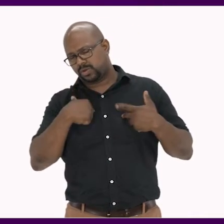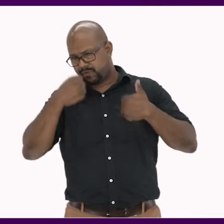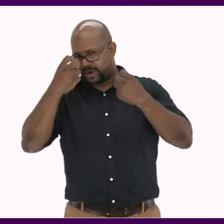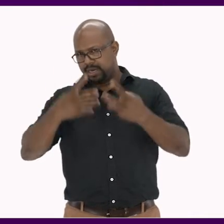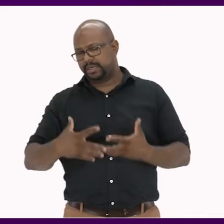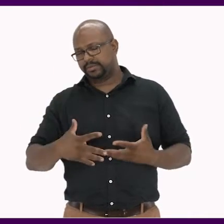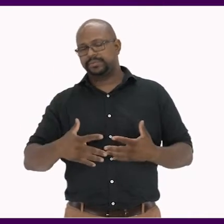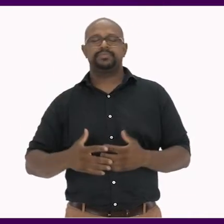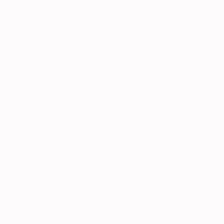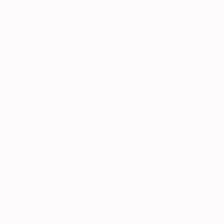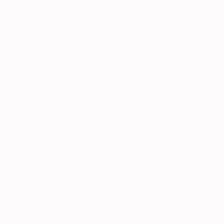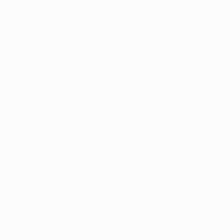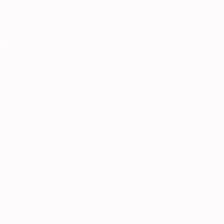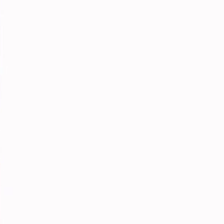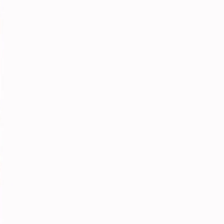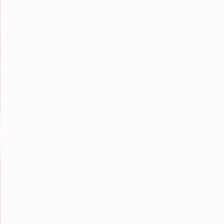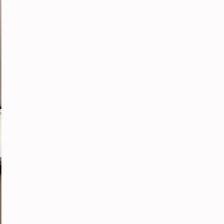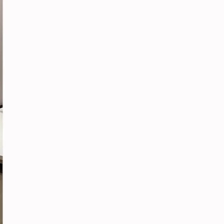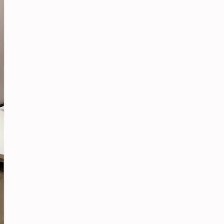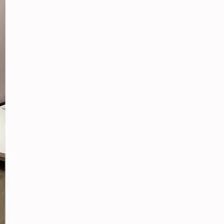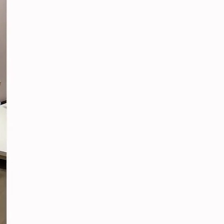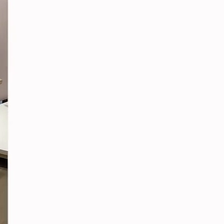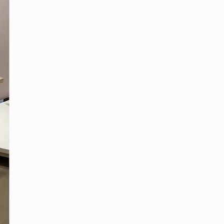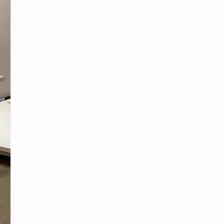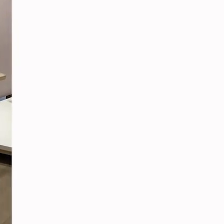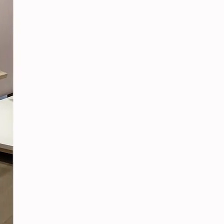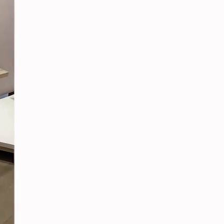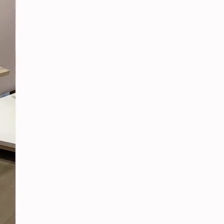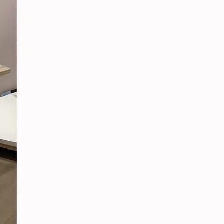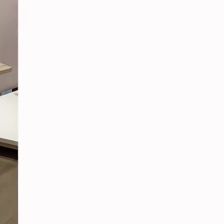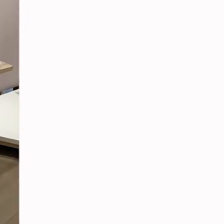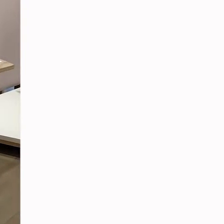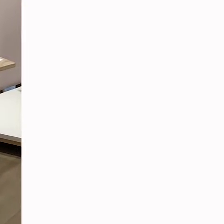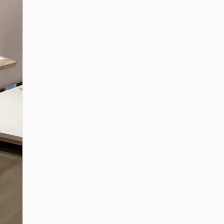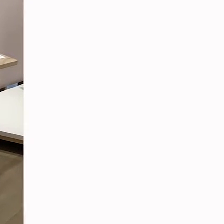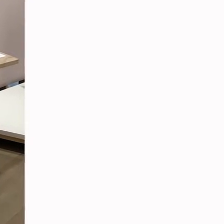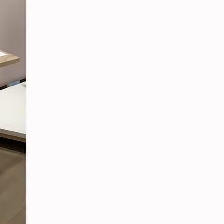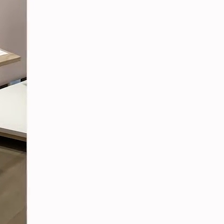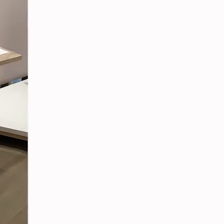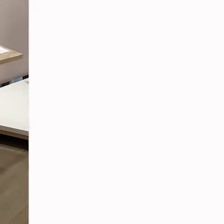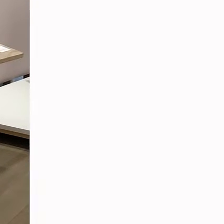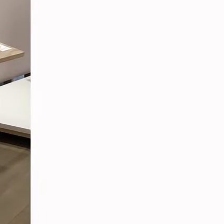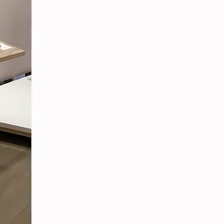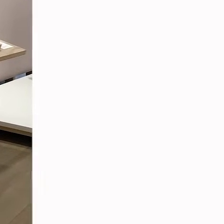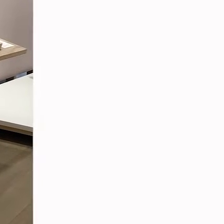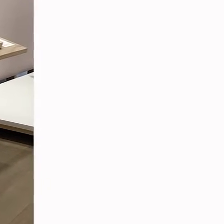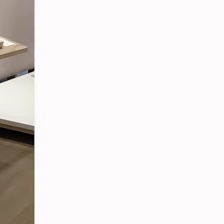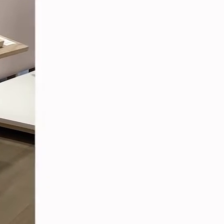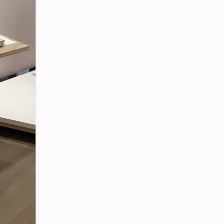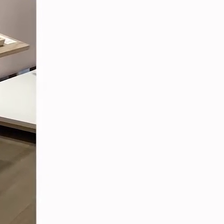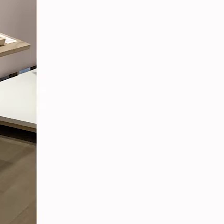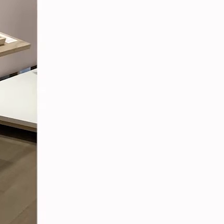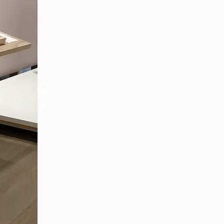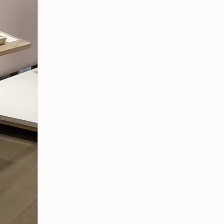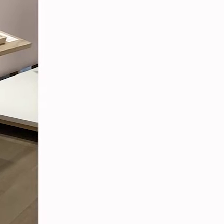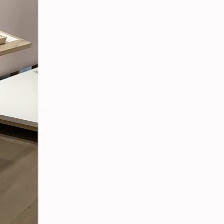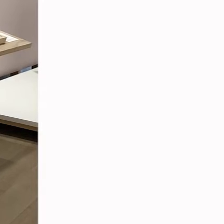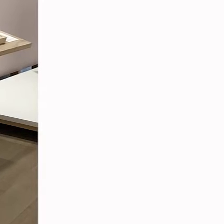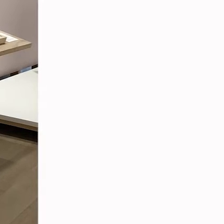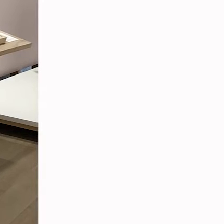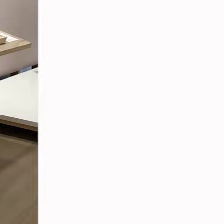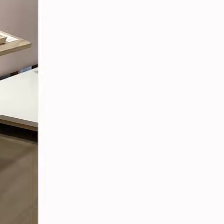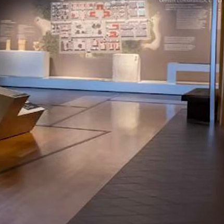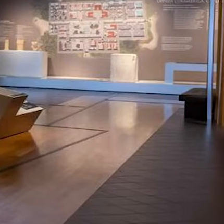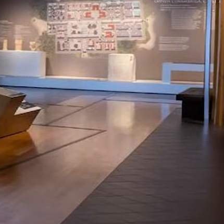eu estou falando agora. Há estruturas de madeira presas na parede, posicionadas na vertical e em diagonal, com quadros,